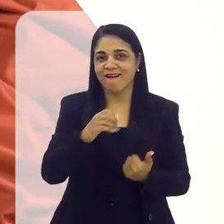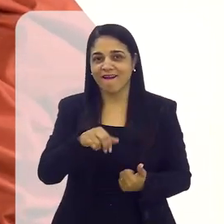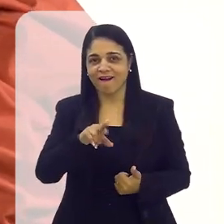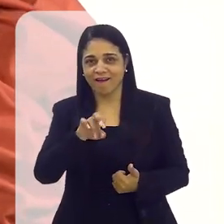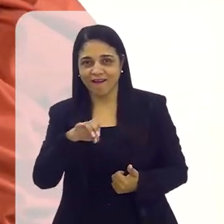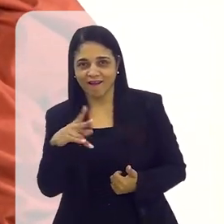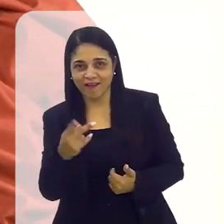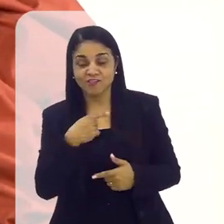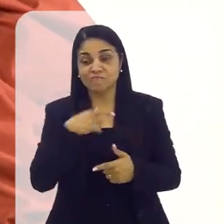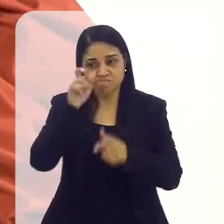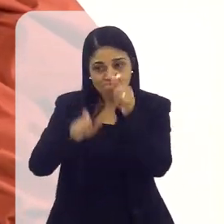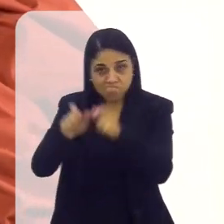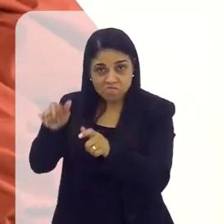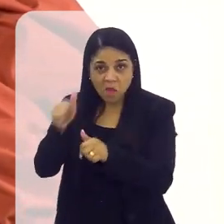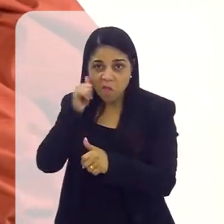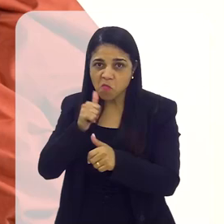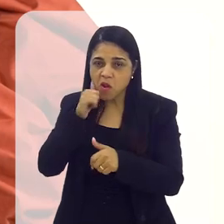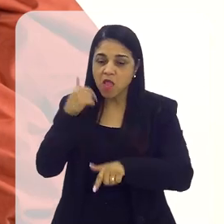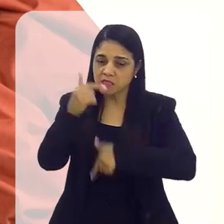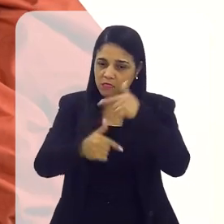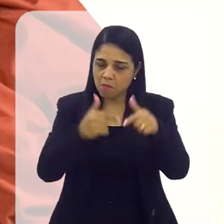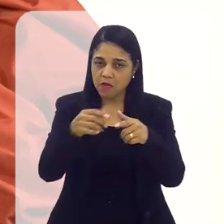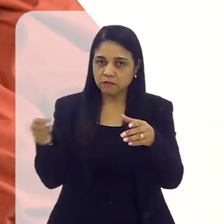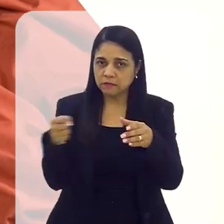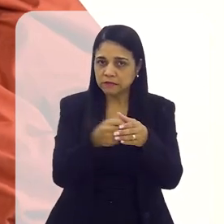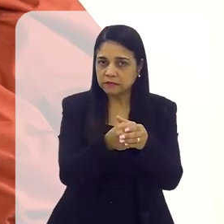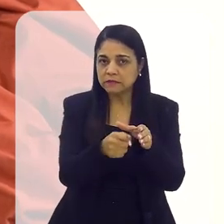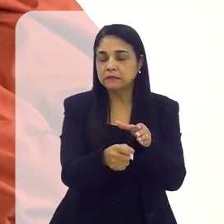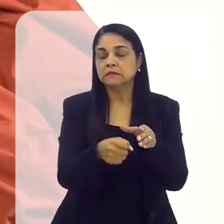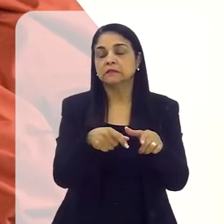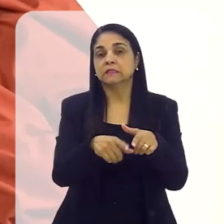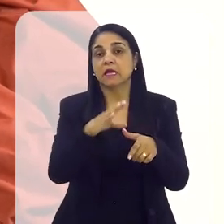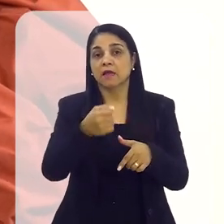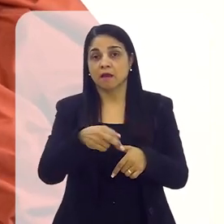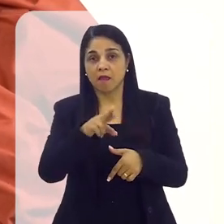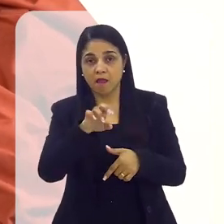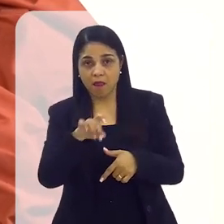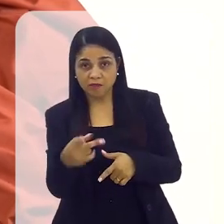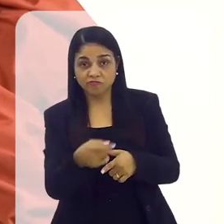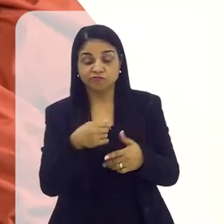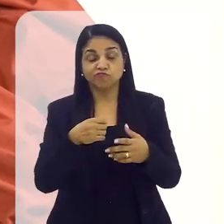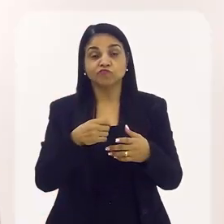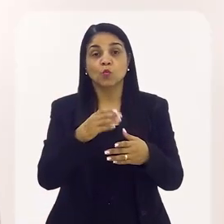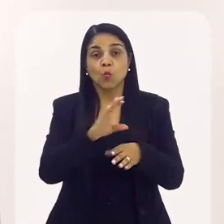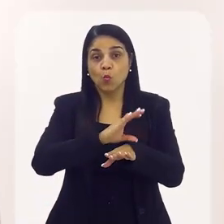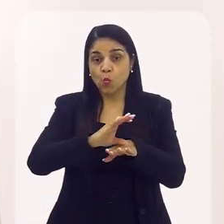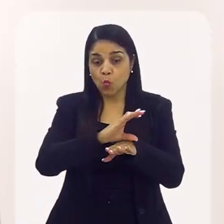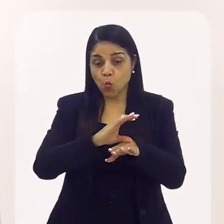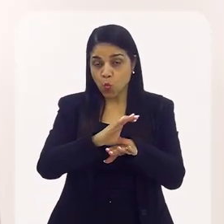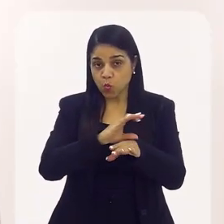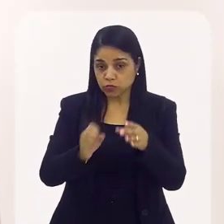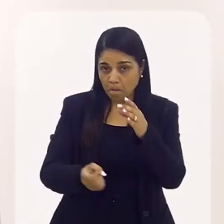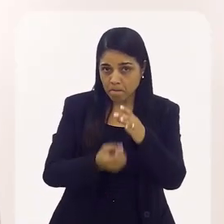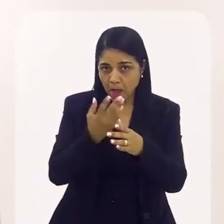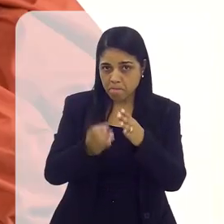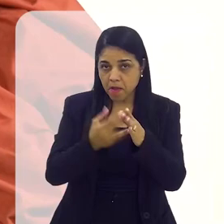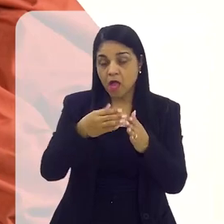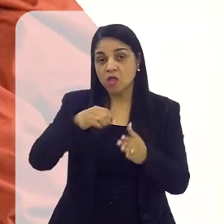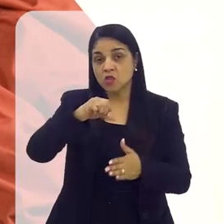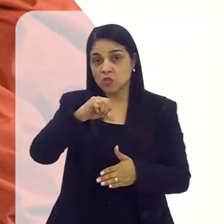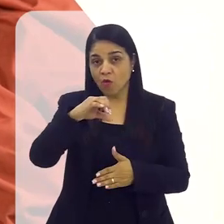berçarista também, muita mulher trabalhando hoje na creche. Né? E esses cursos que estão entrando